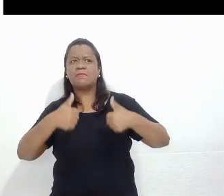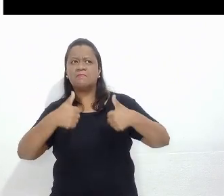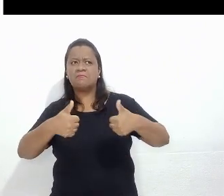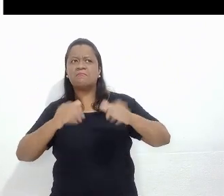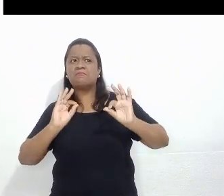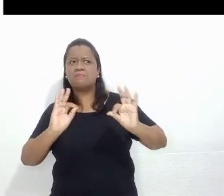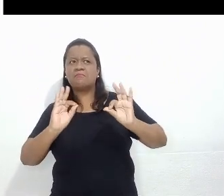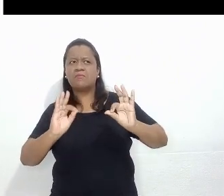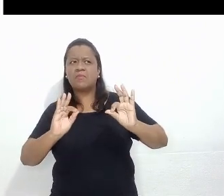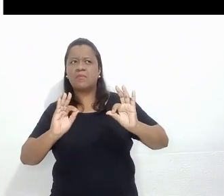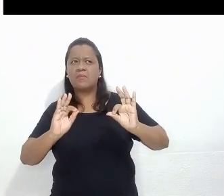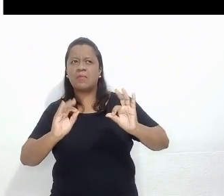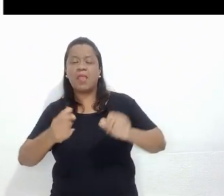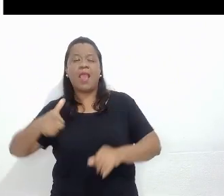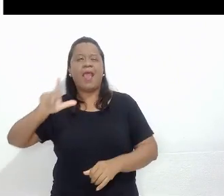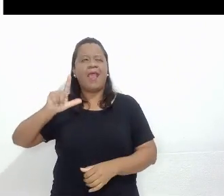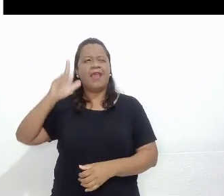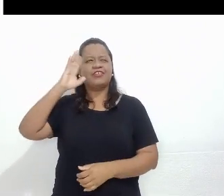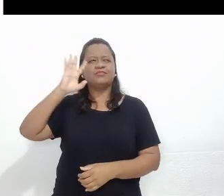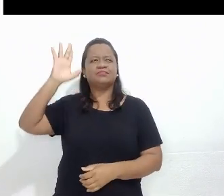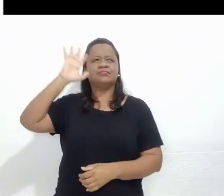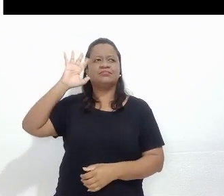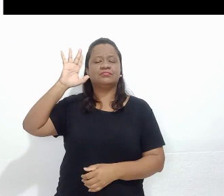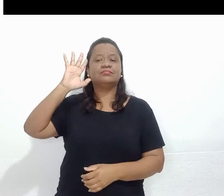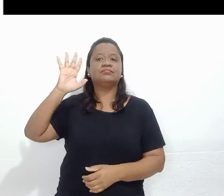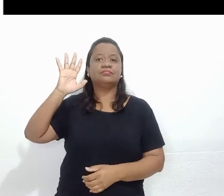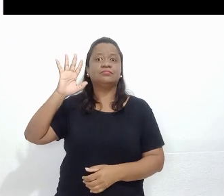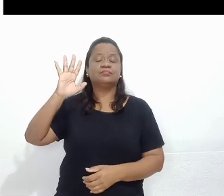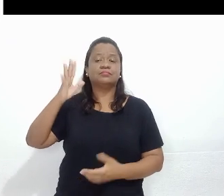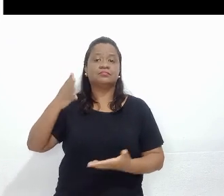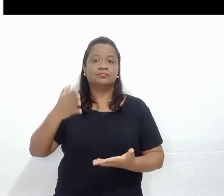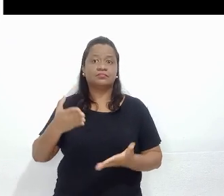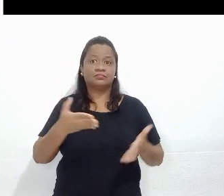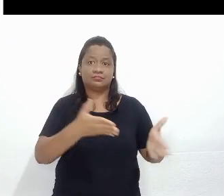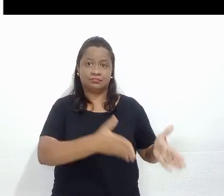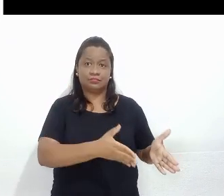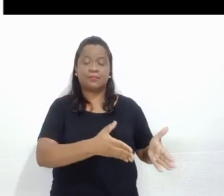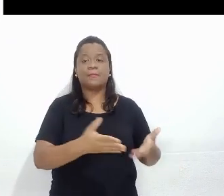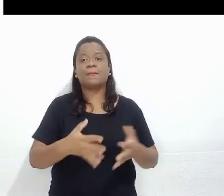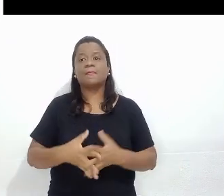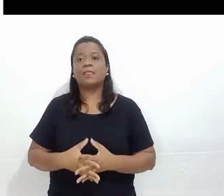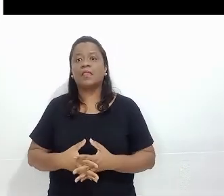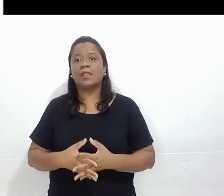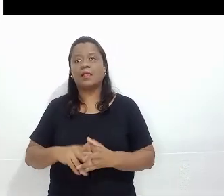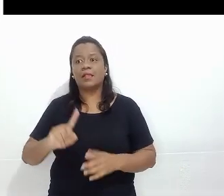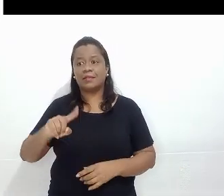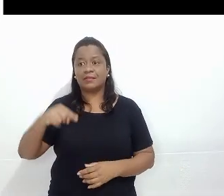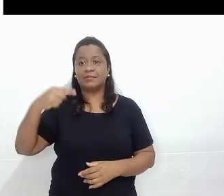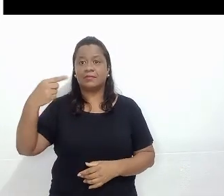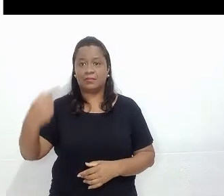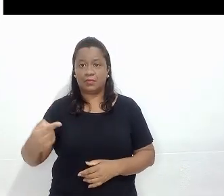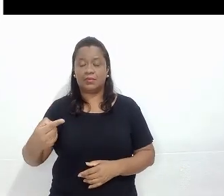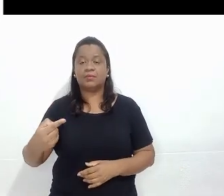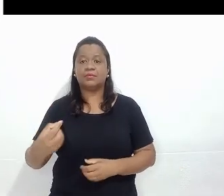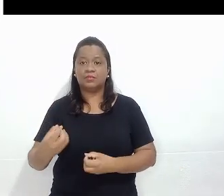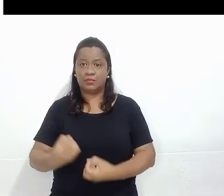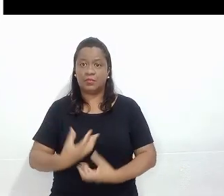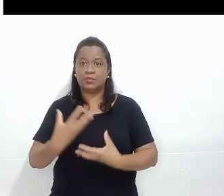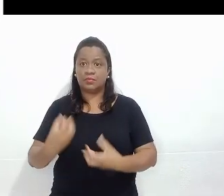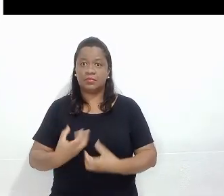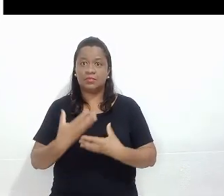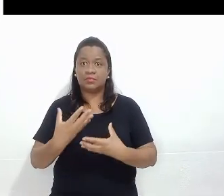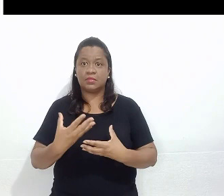aquilo que ele pensou na pré-produção, junto com o diretor, tá? E na pós-produção, que é o período